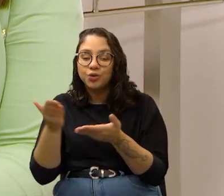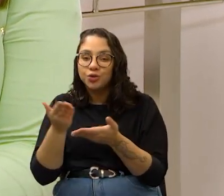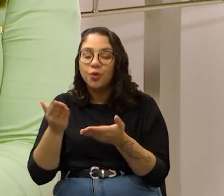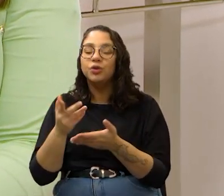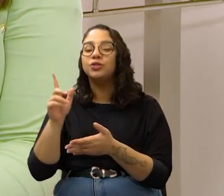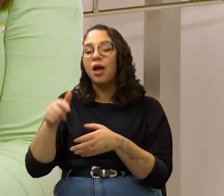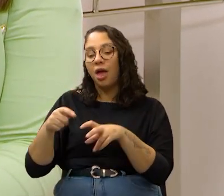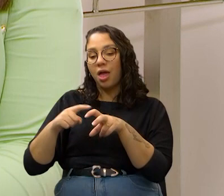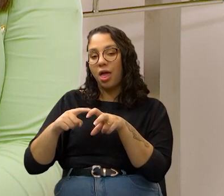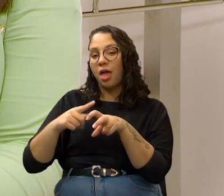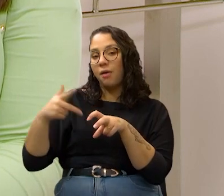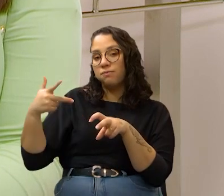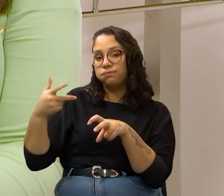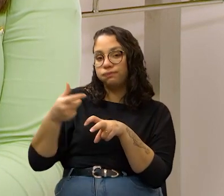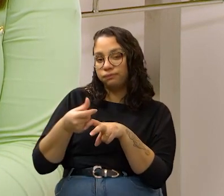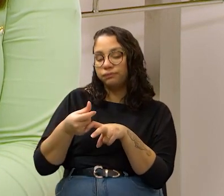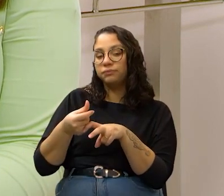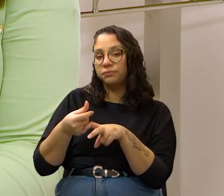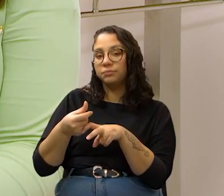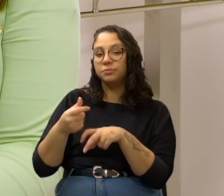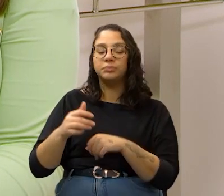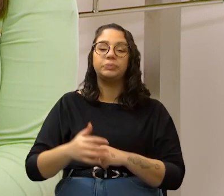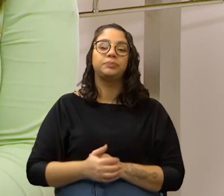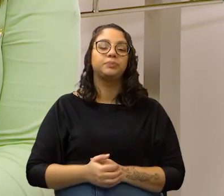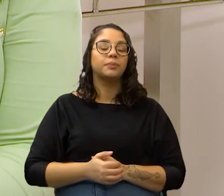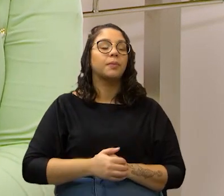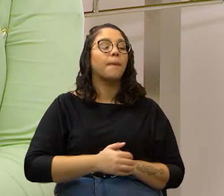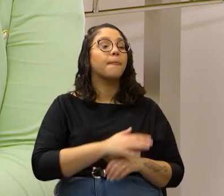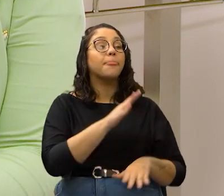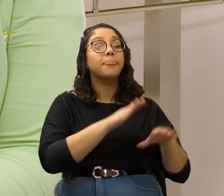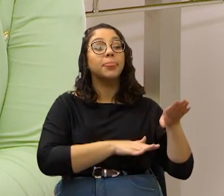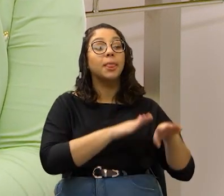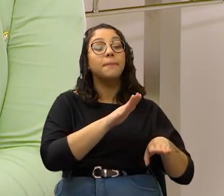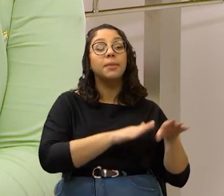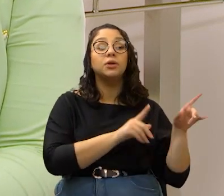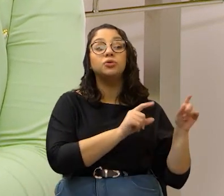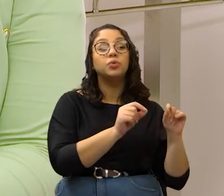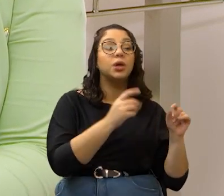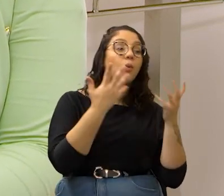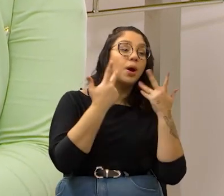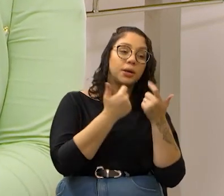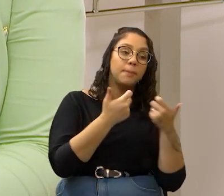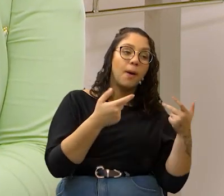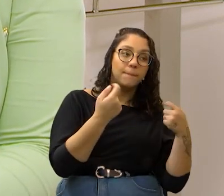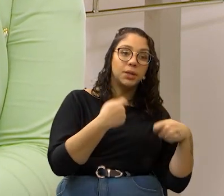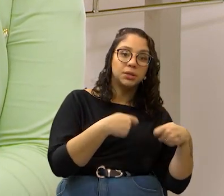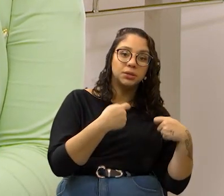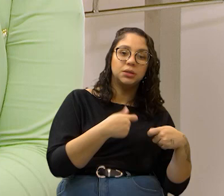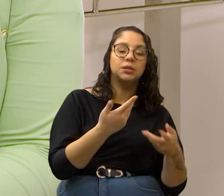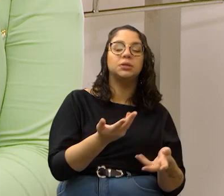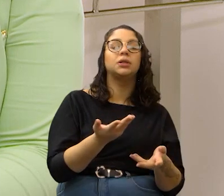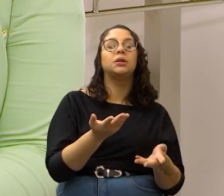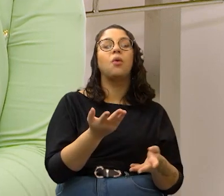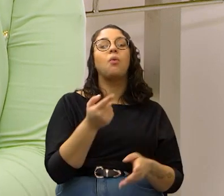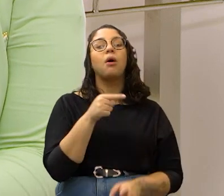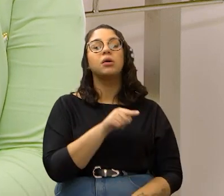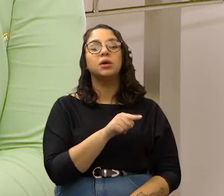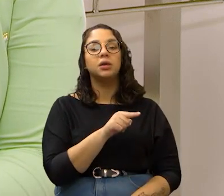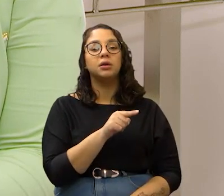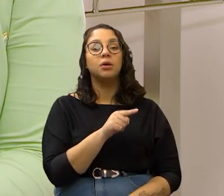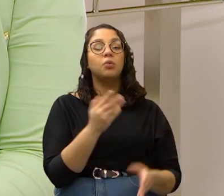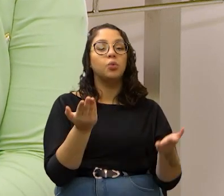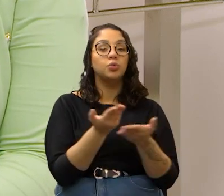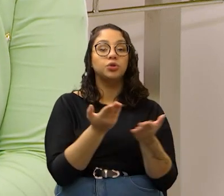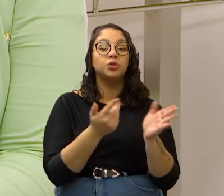vai aplicar dentro da articulação, intraarticular. Depende do que o animal necessita, né? No